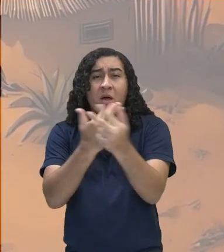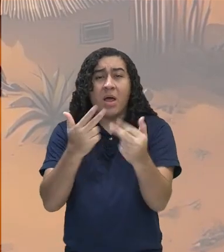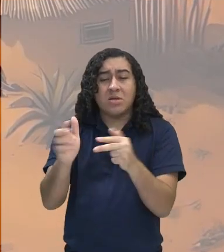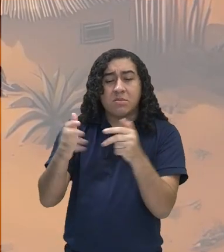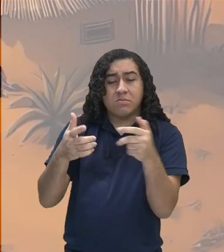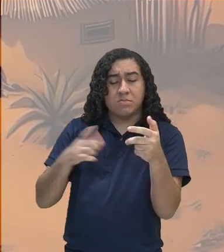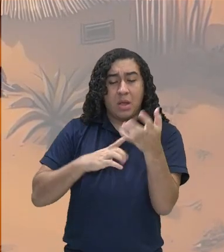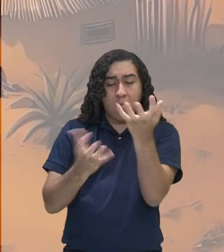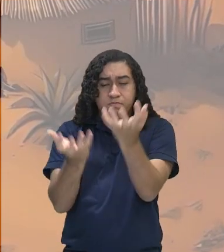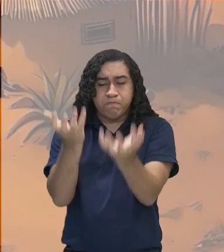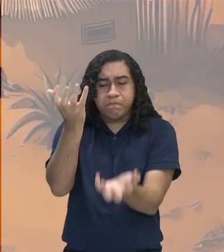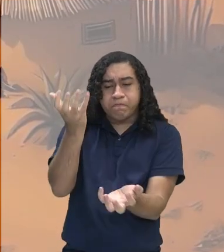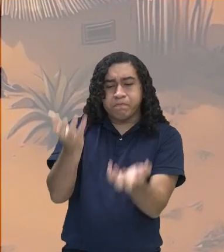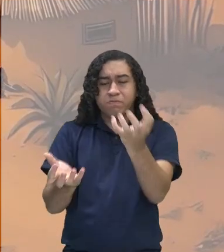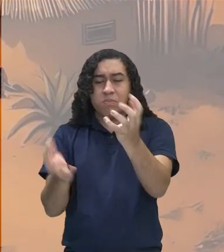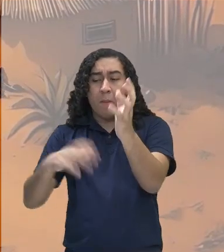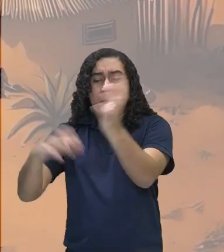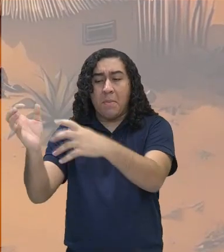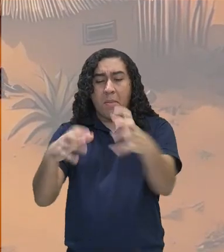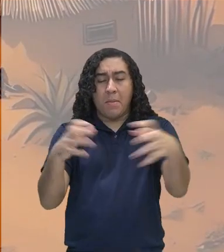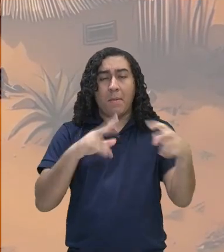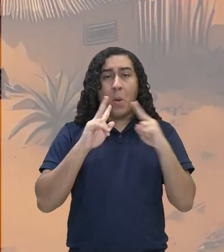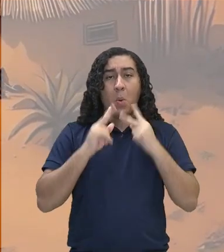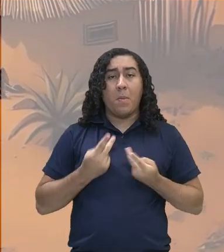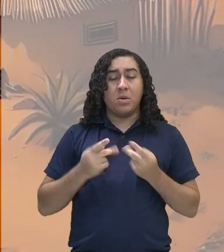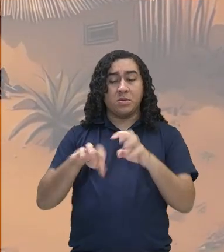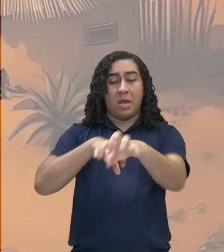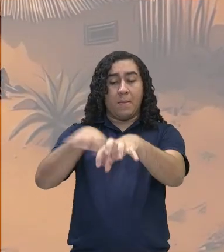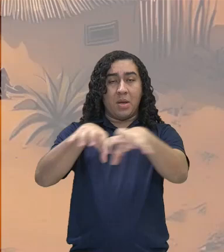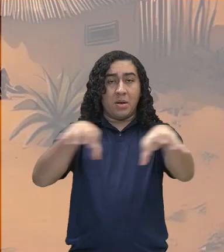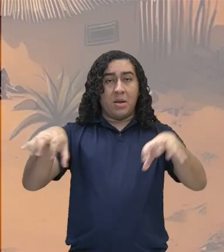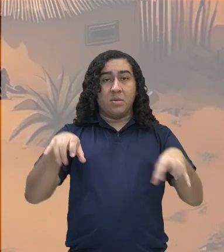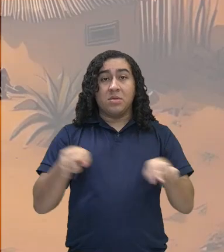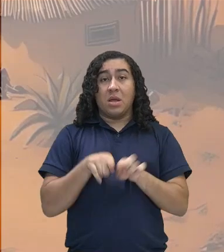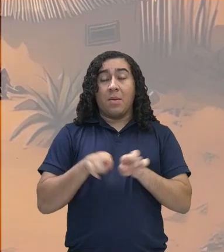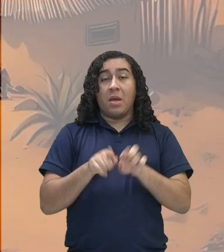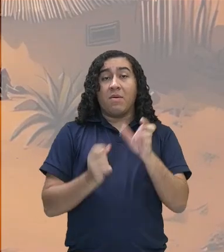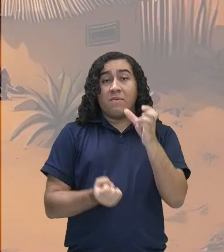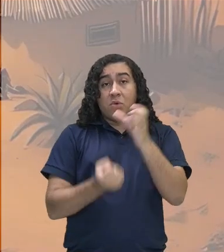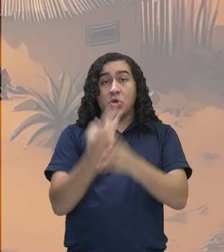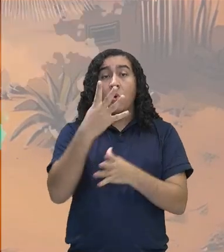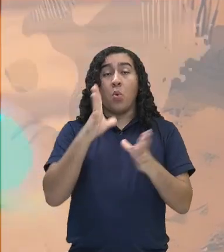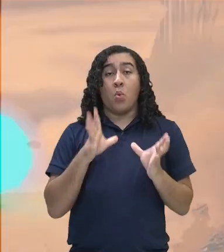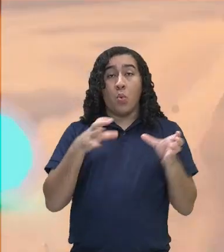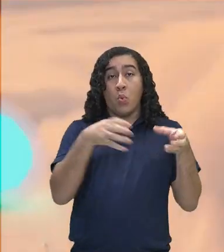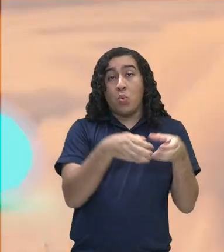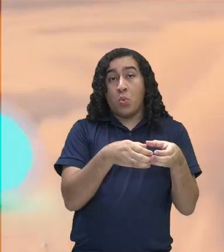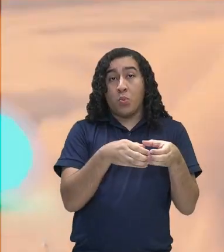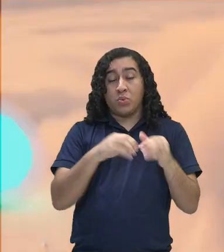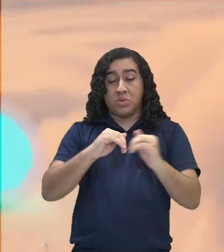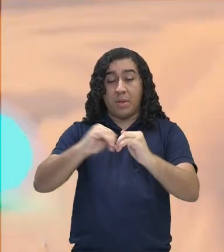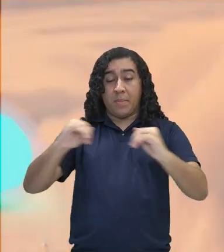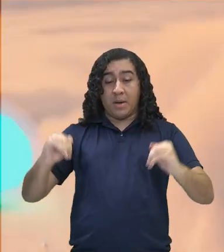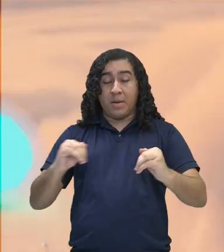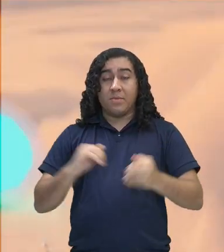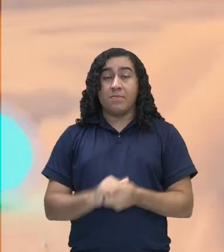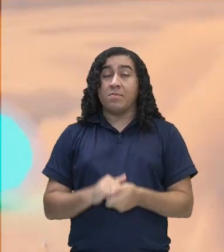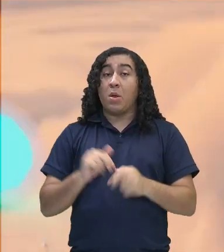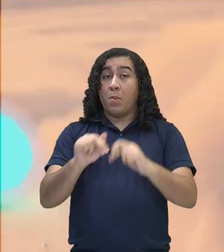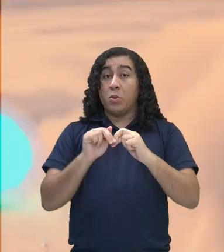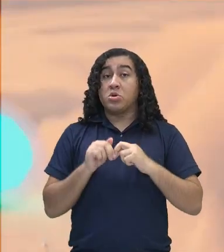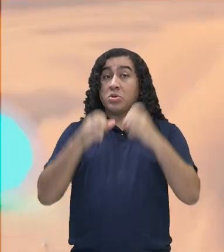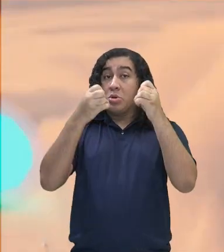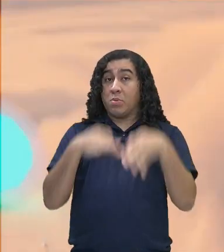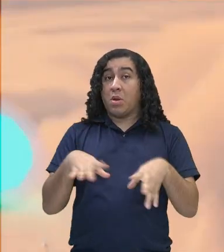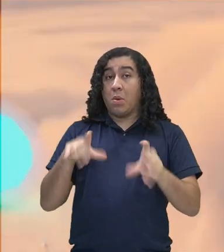de dialogarem entre si, os humanos se separaram e criaram as tribos. E foi assim que, segundo os ancestrais